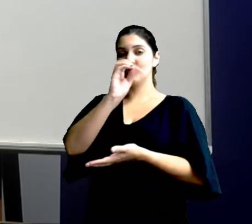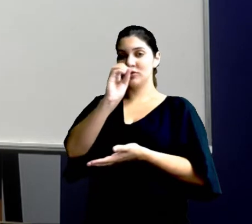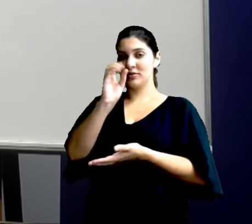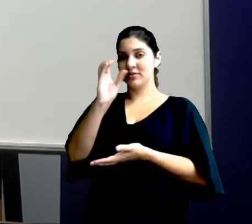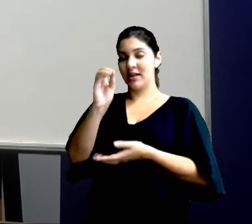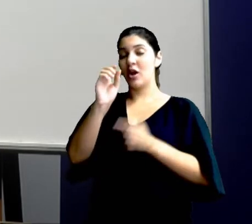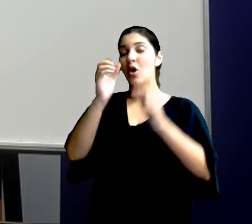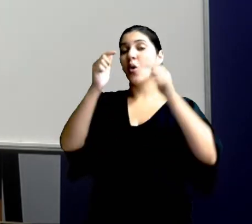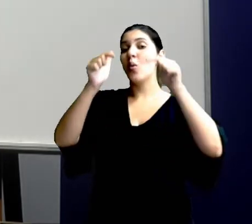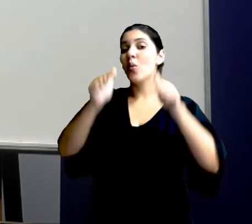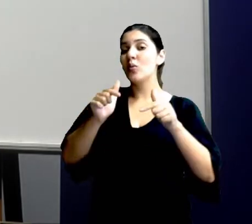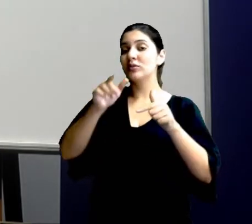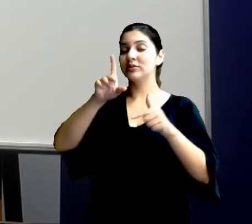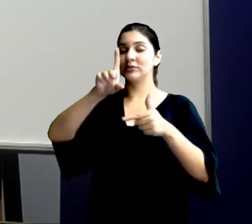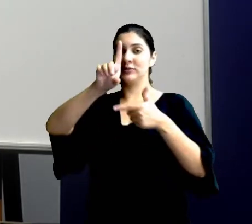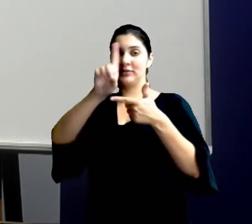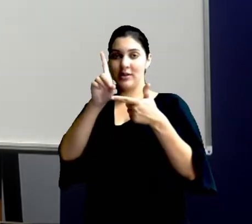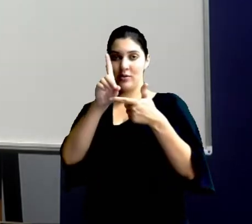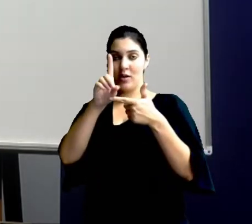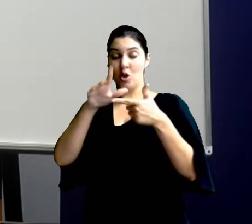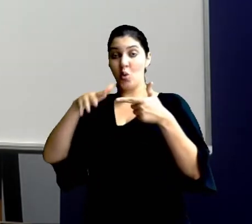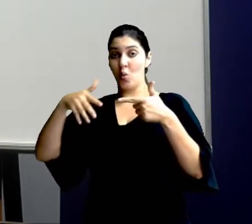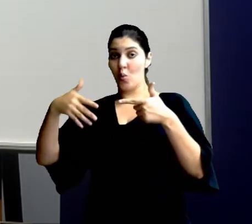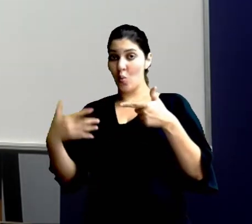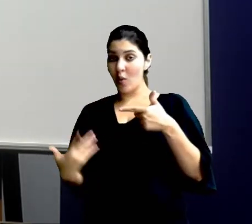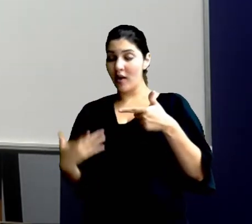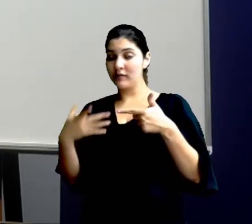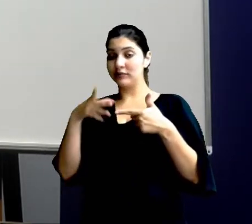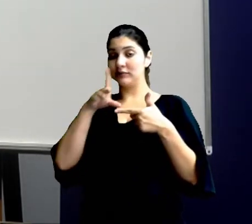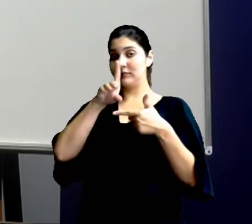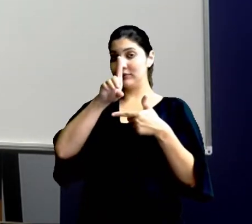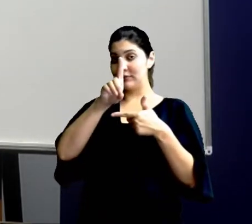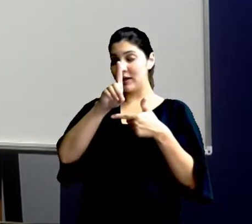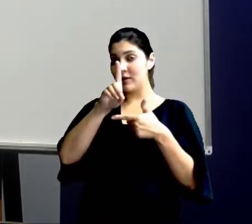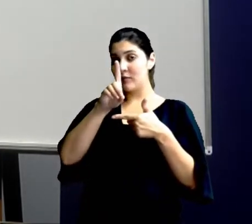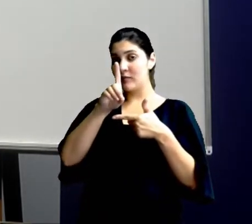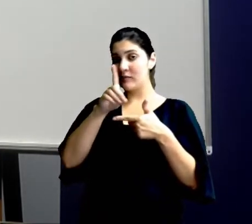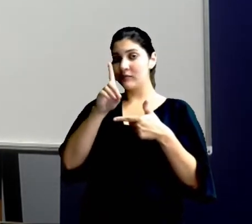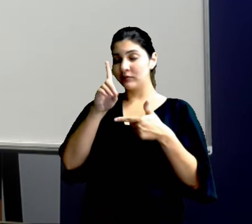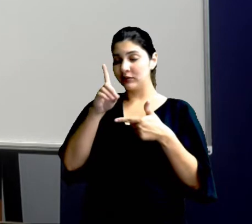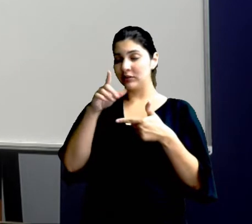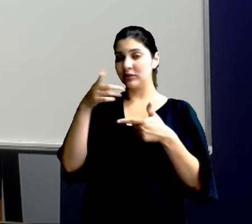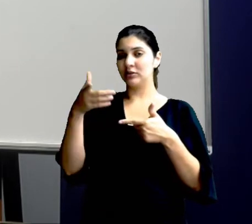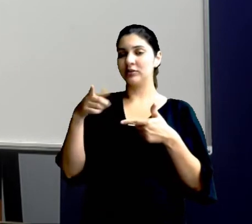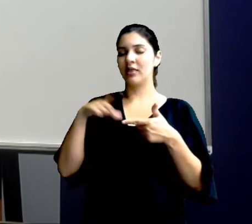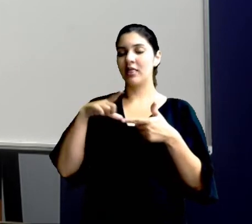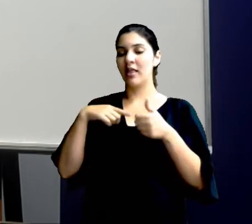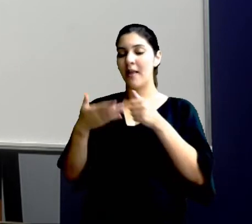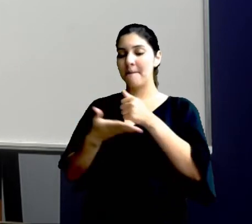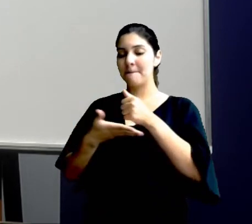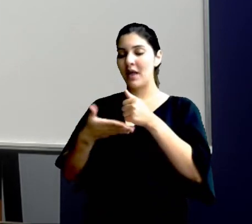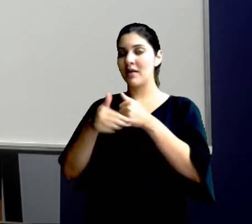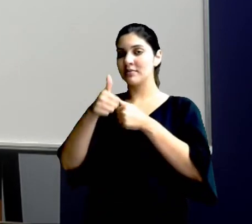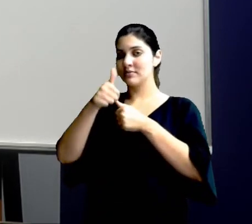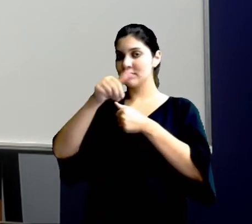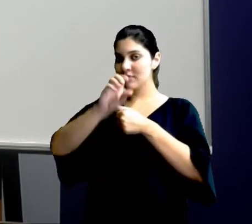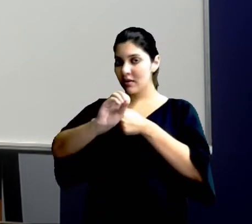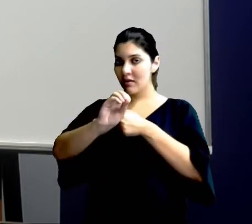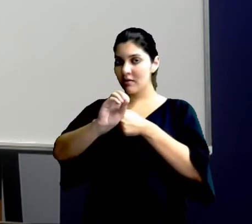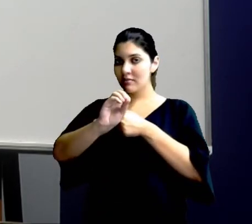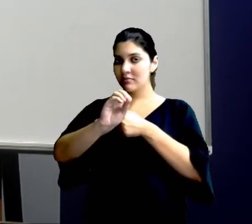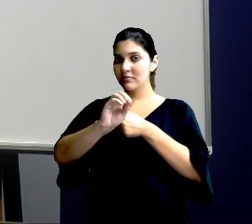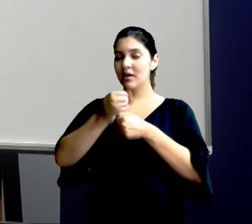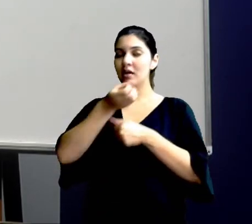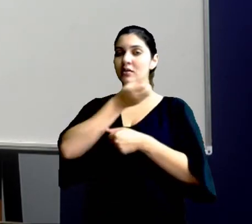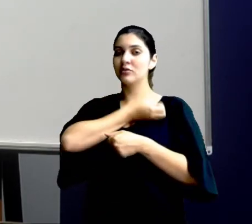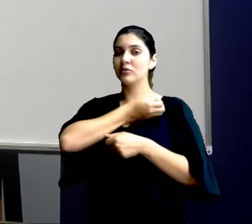no denominador. Quando o meu denominador é base 10,